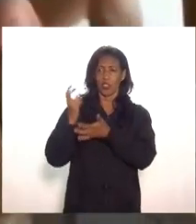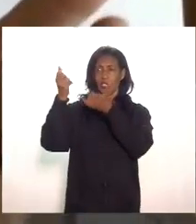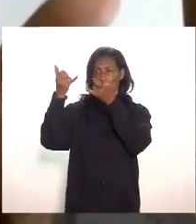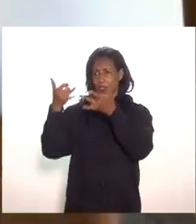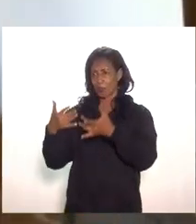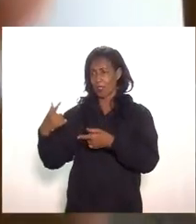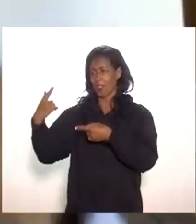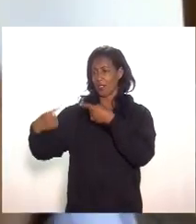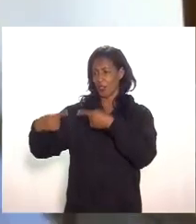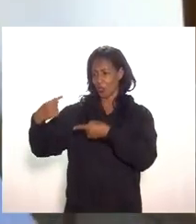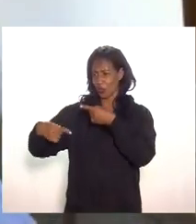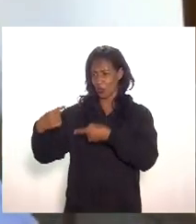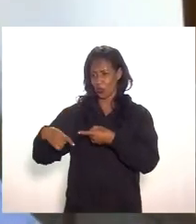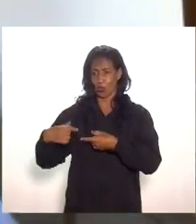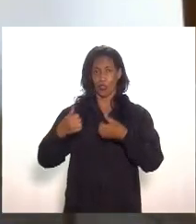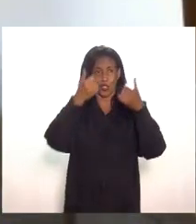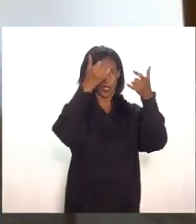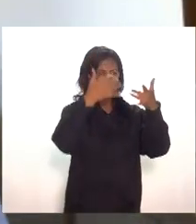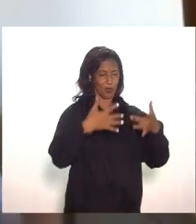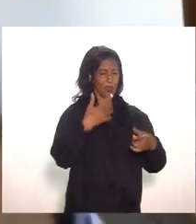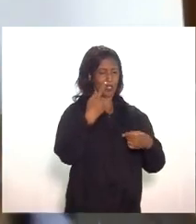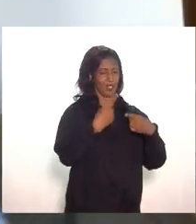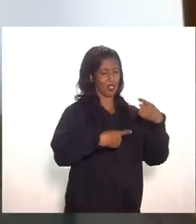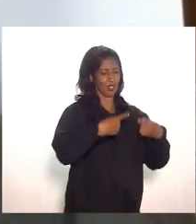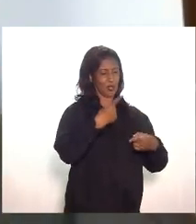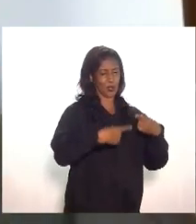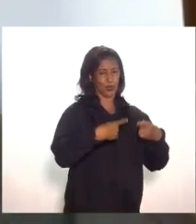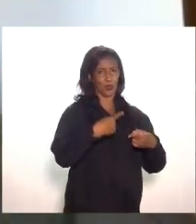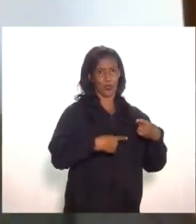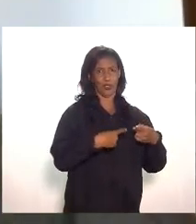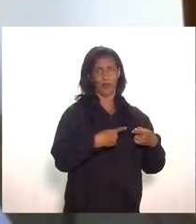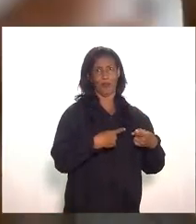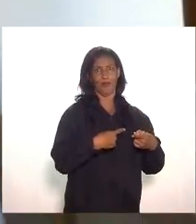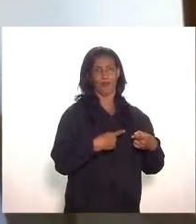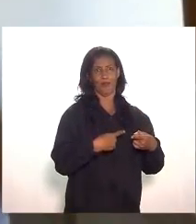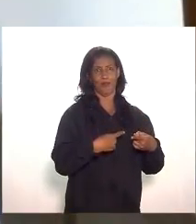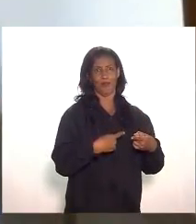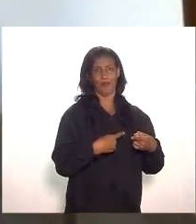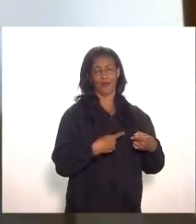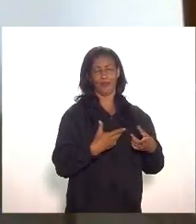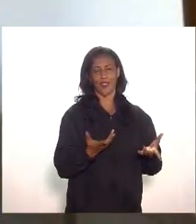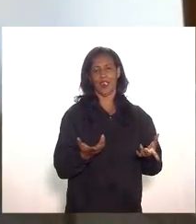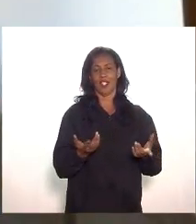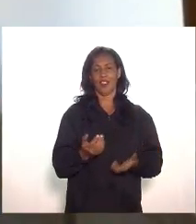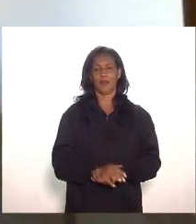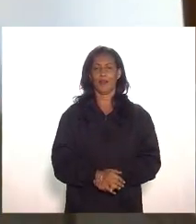Discute na questão de ordem e discute na hora da discussão. Então, eu estou